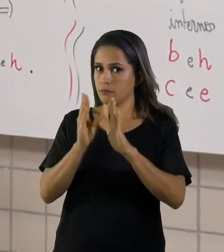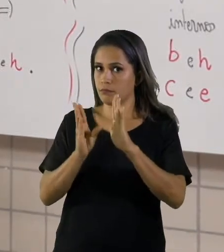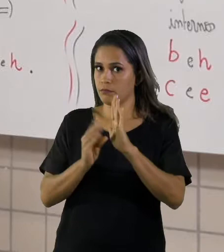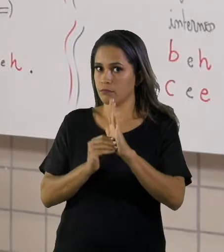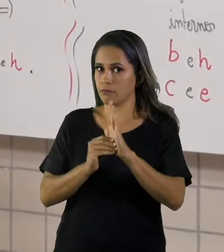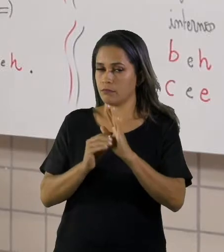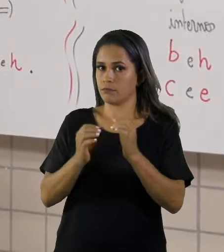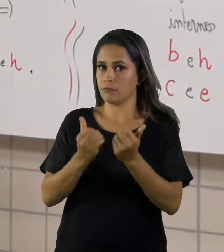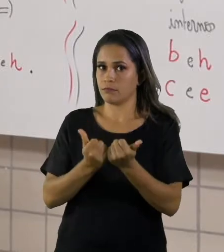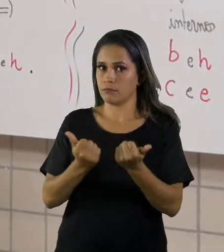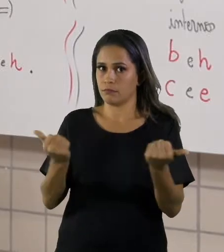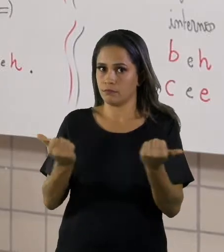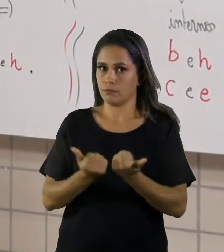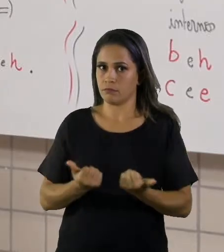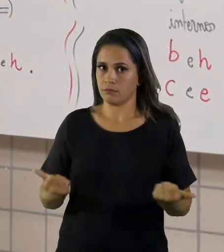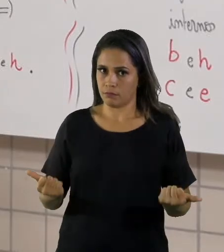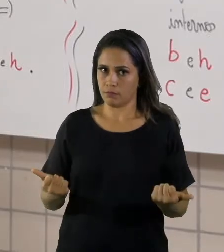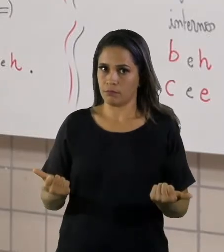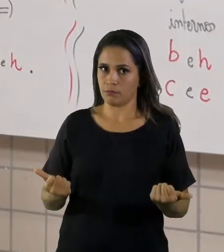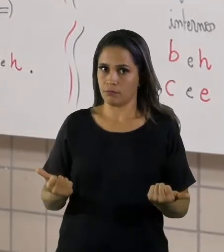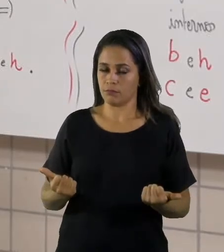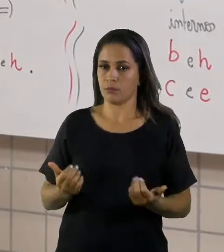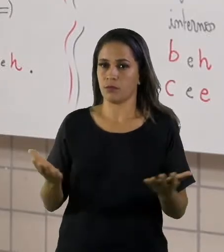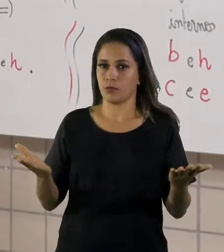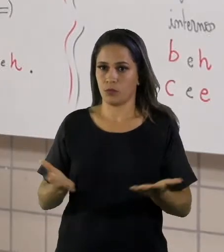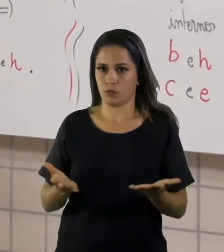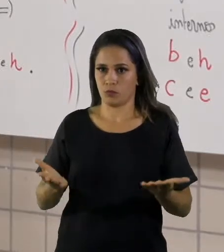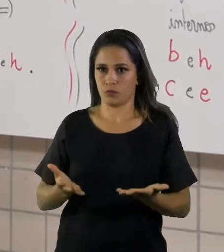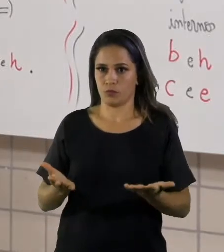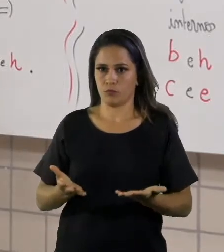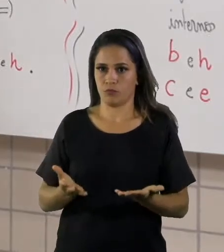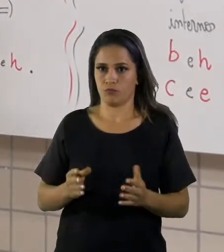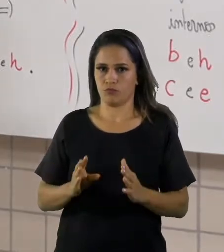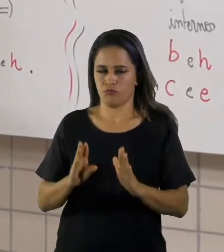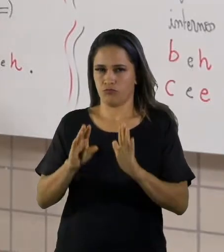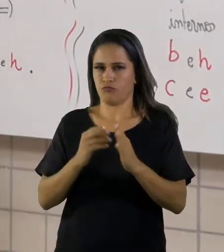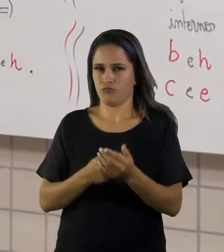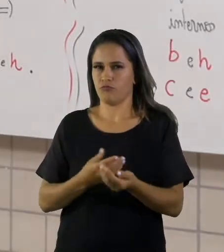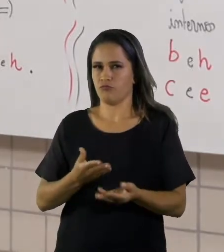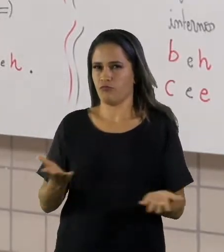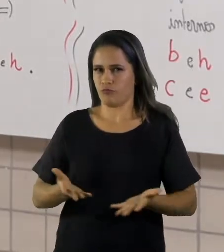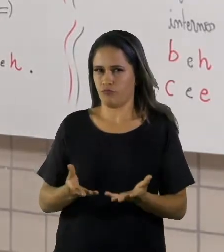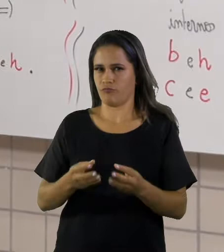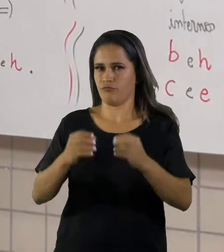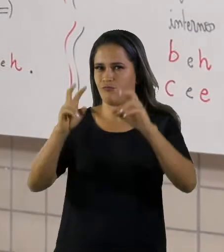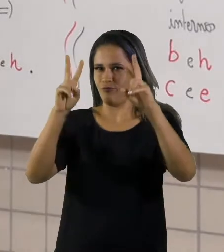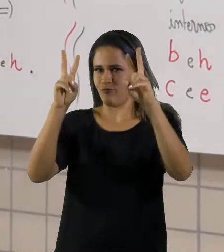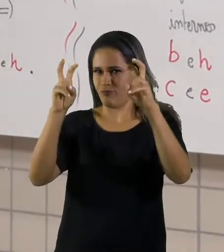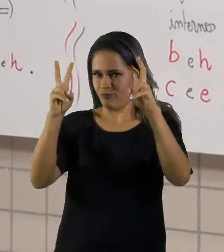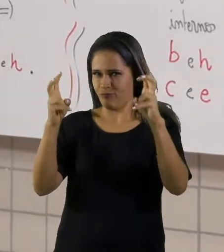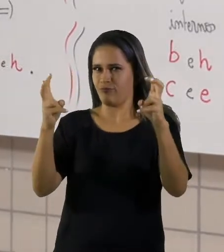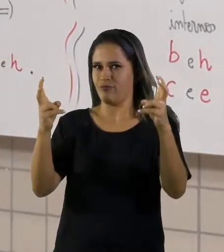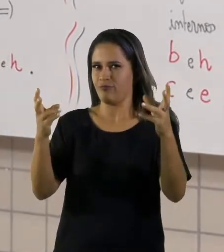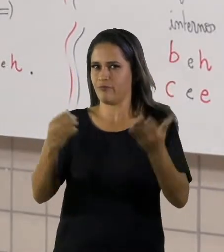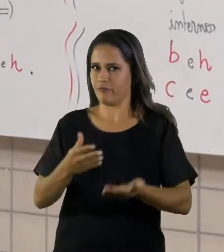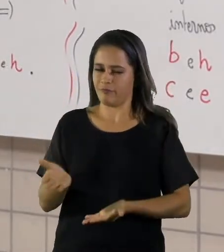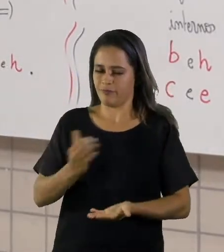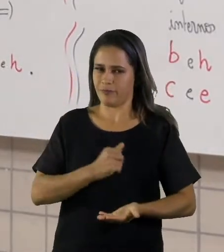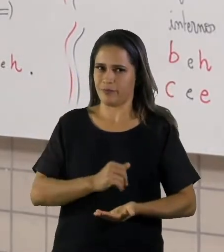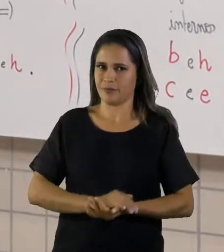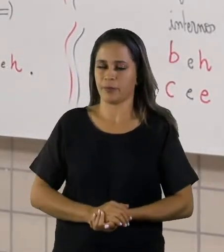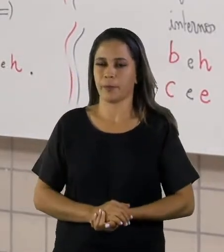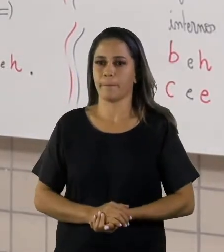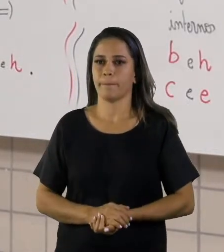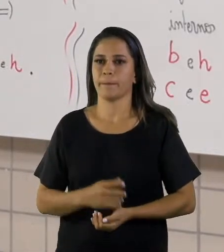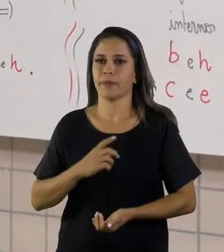paralelas cortadas por uma transversal. Hoje, finalmente, nós vamos ao assunto. Vamos lá? Bom, nós temos